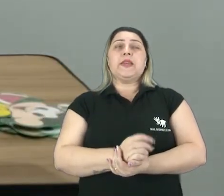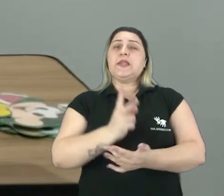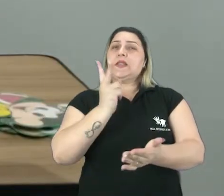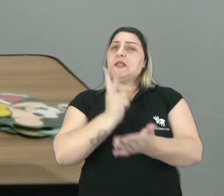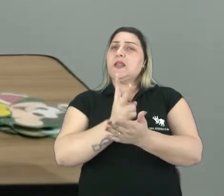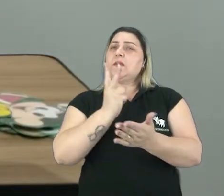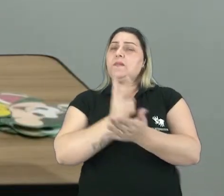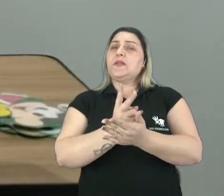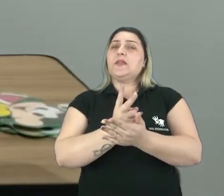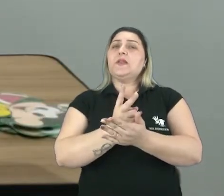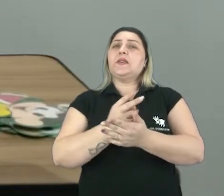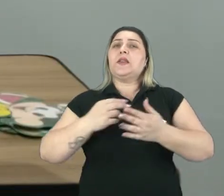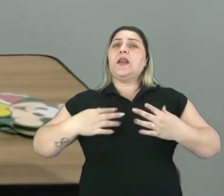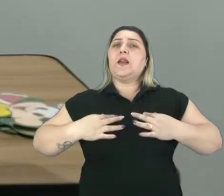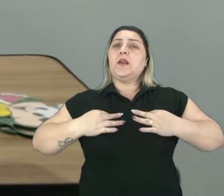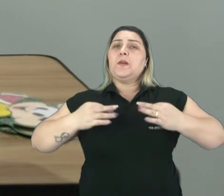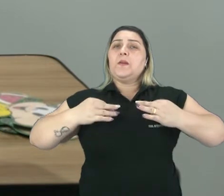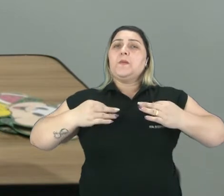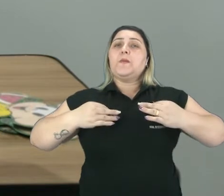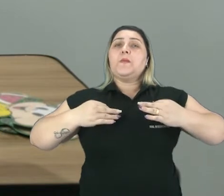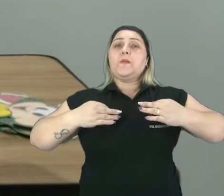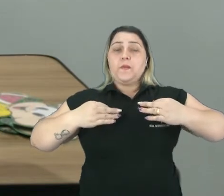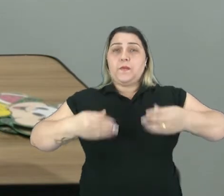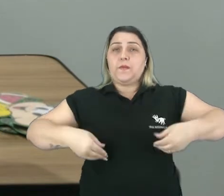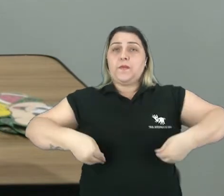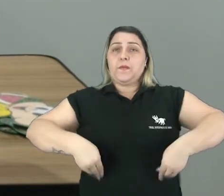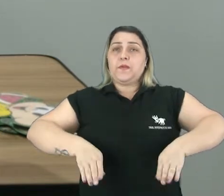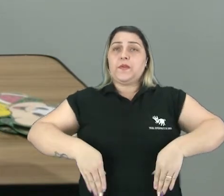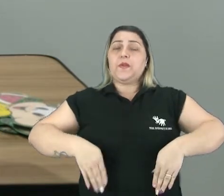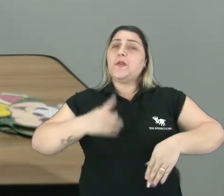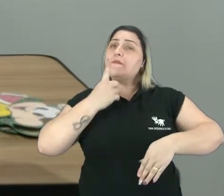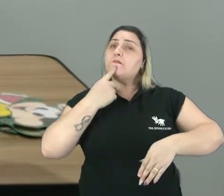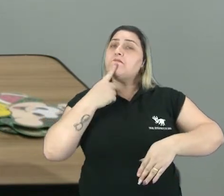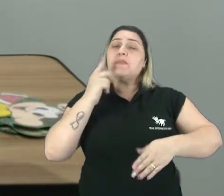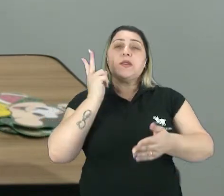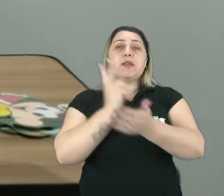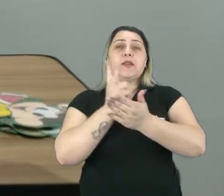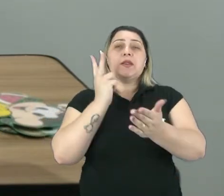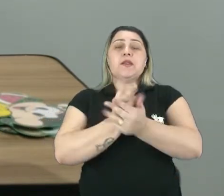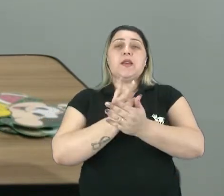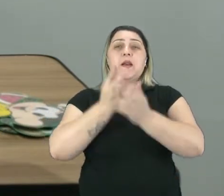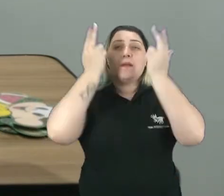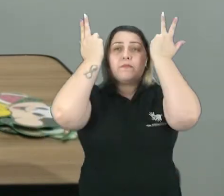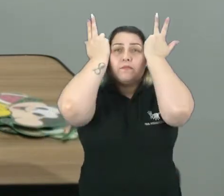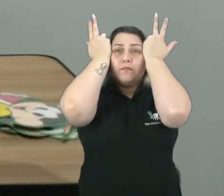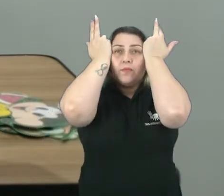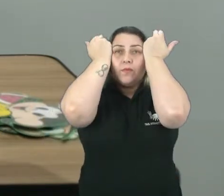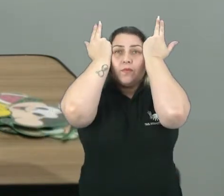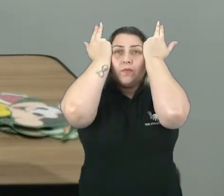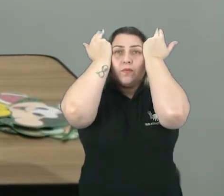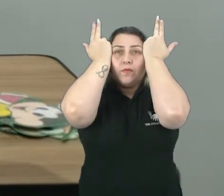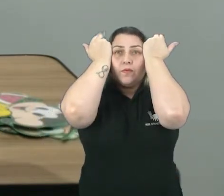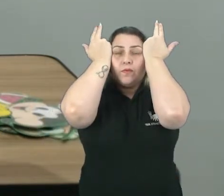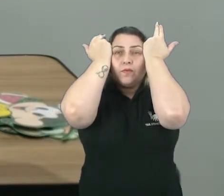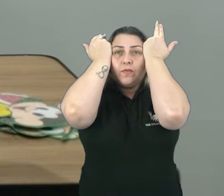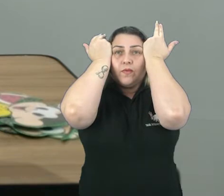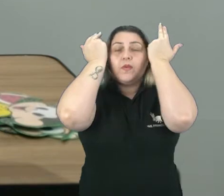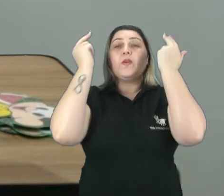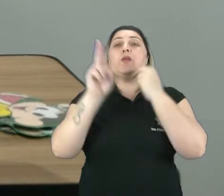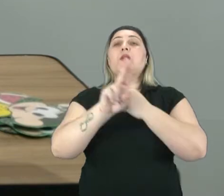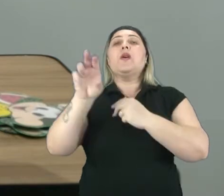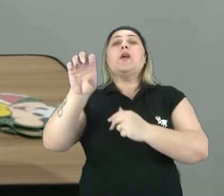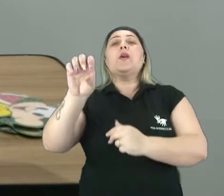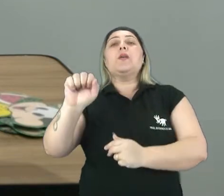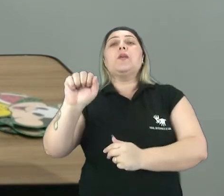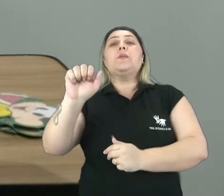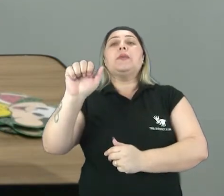anda sempre com um vestidinho vermelho e ela anda sempre com um coelhinho que ele é chamado